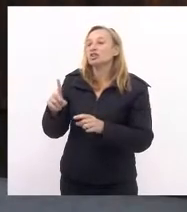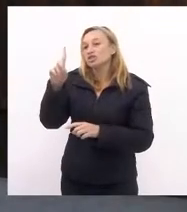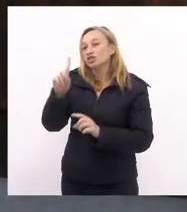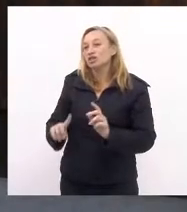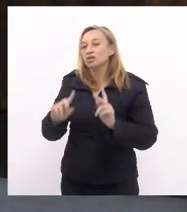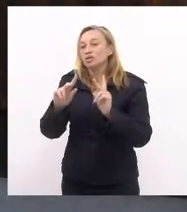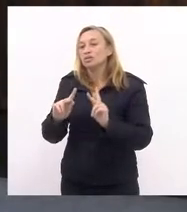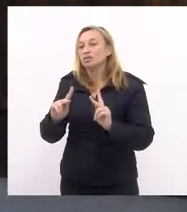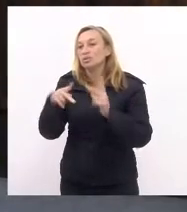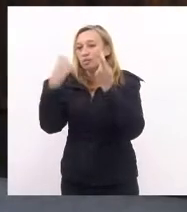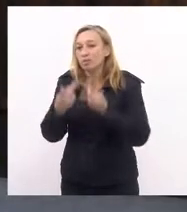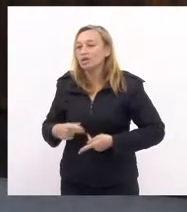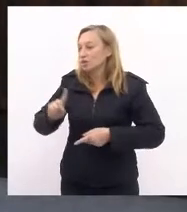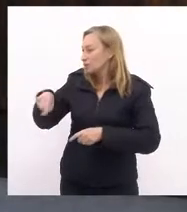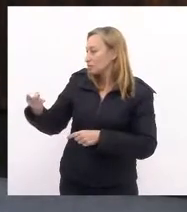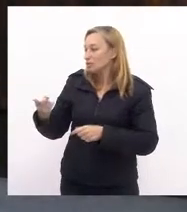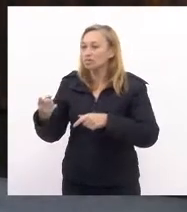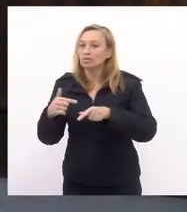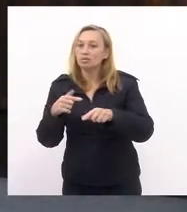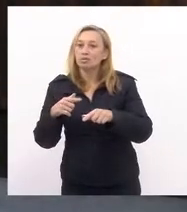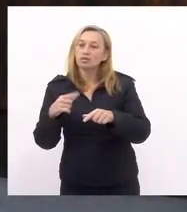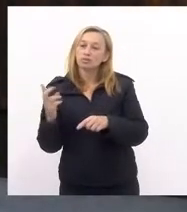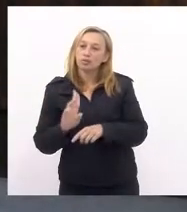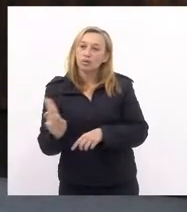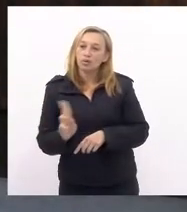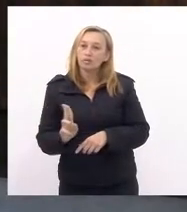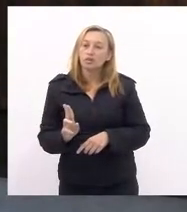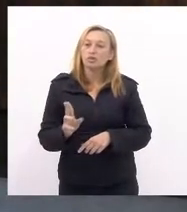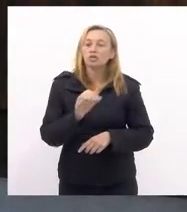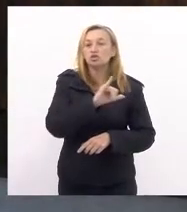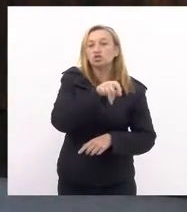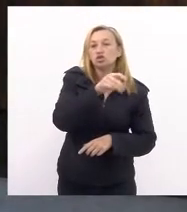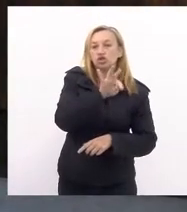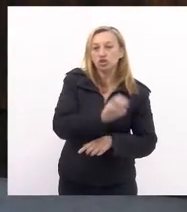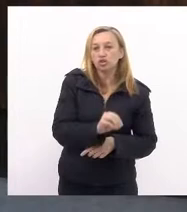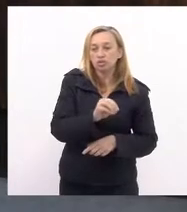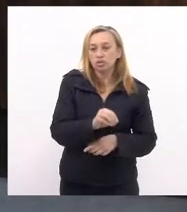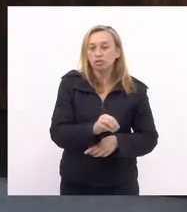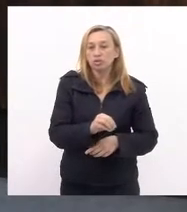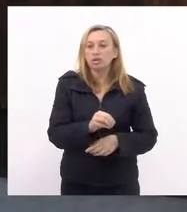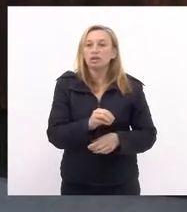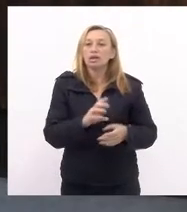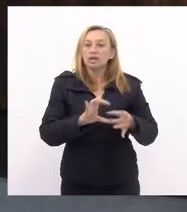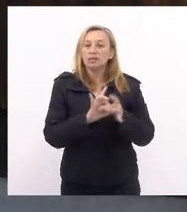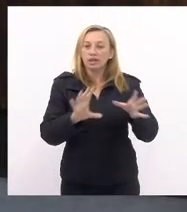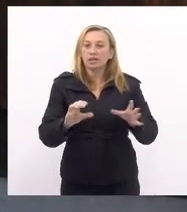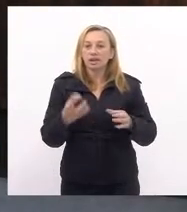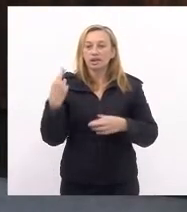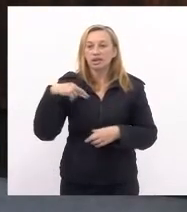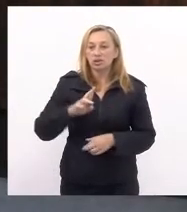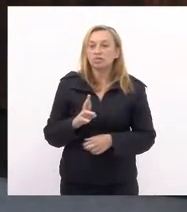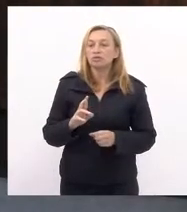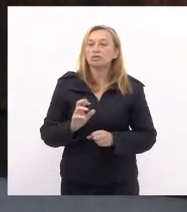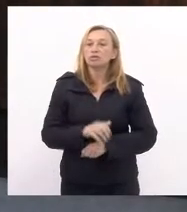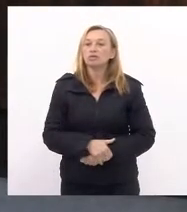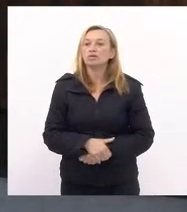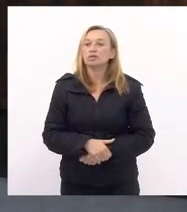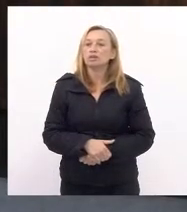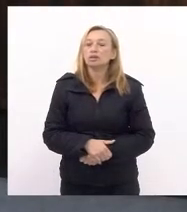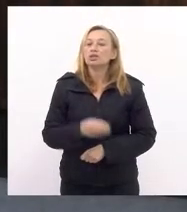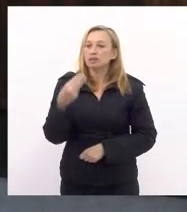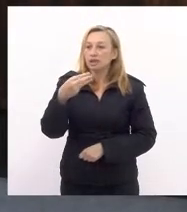nomes. A Secretaria de Desenvolvimento Social, o senhor Justino Carvalho é superintendente da promoção de liberdade religiosa. Vossa Excelência